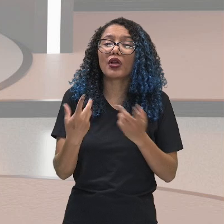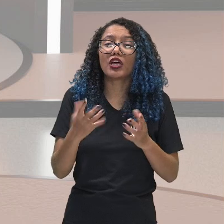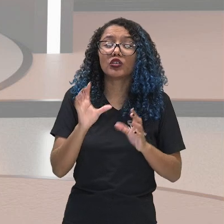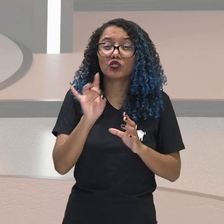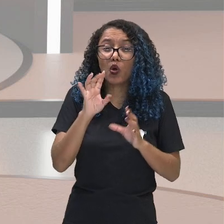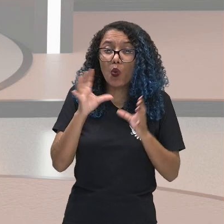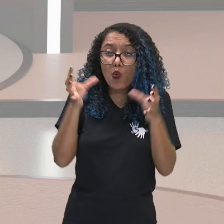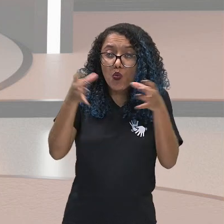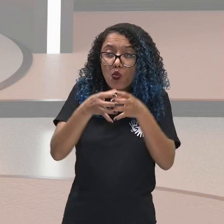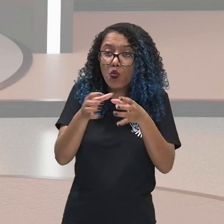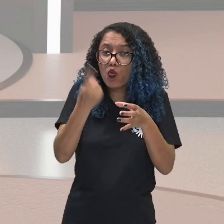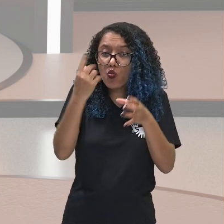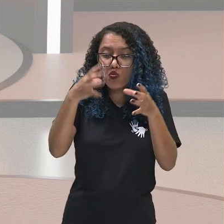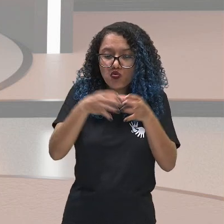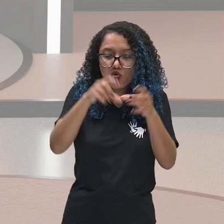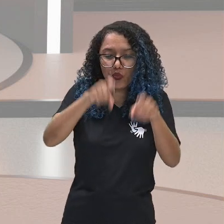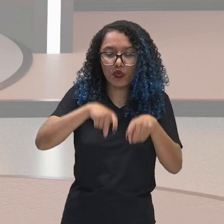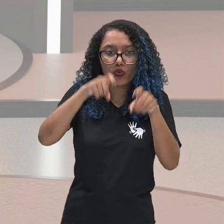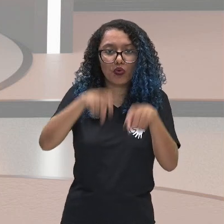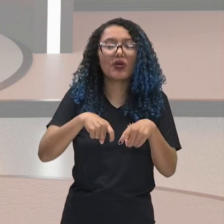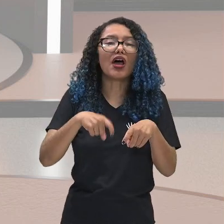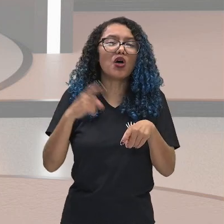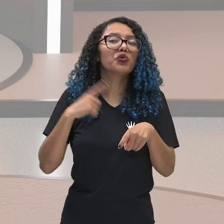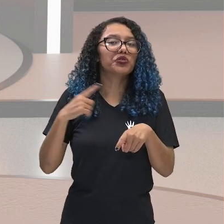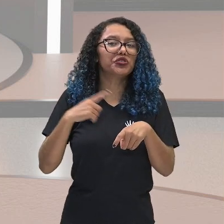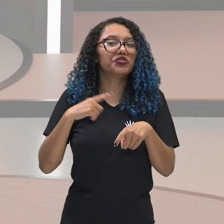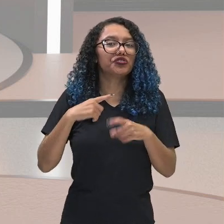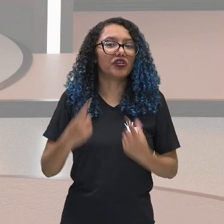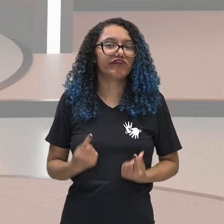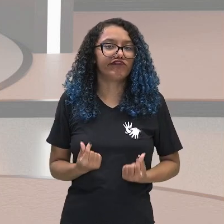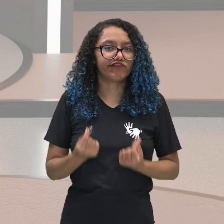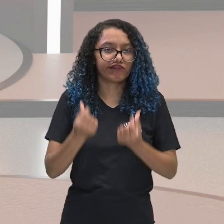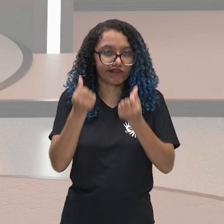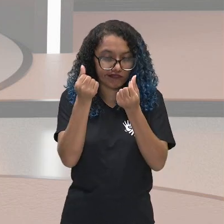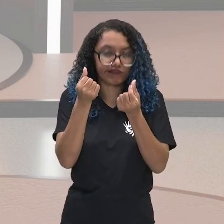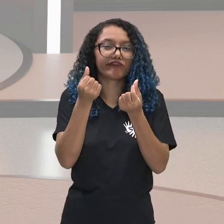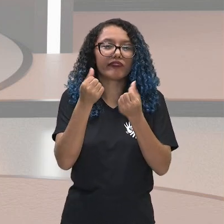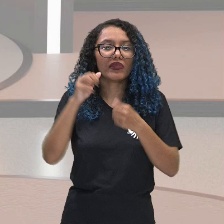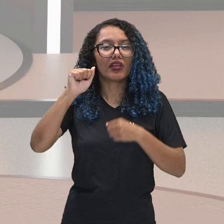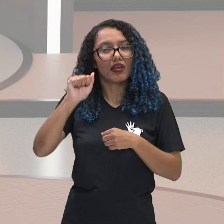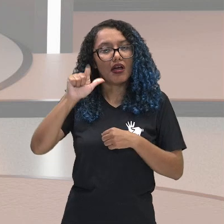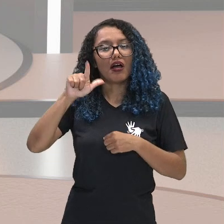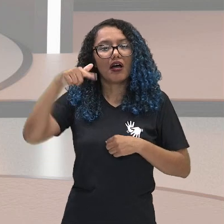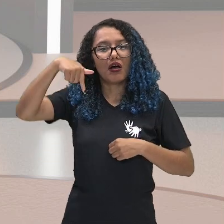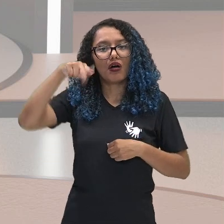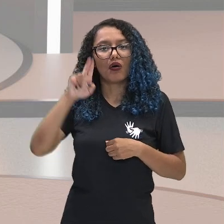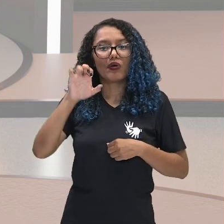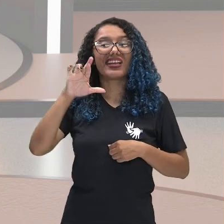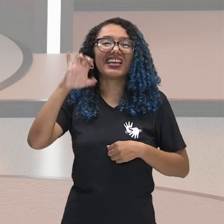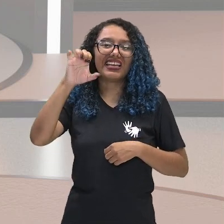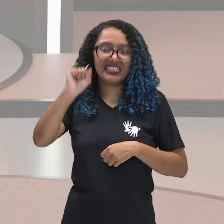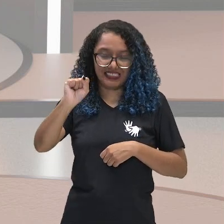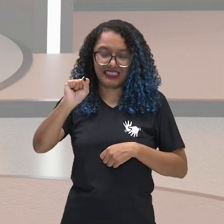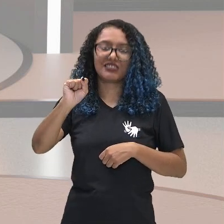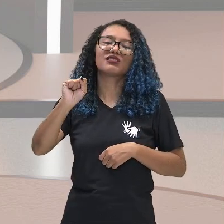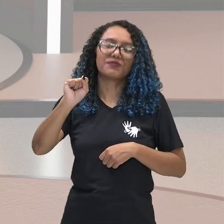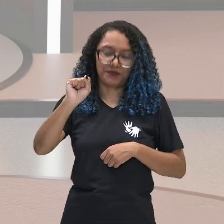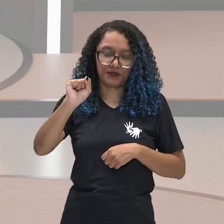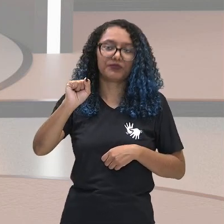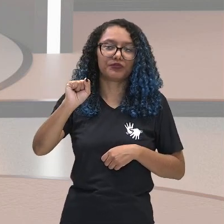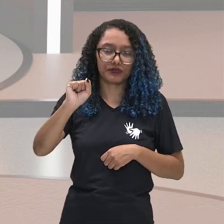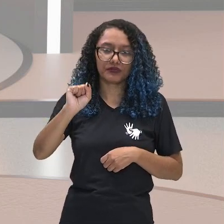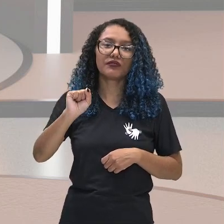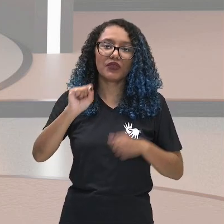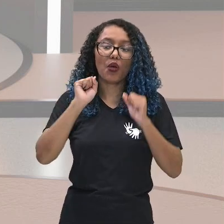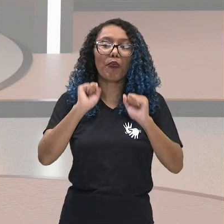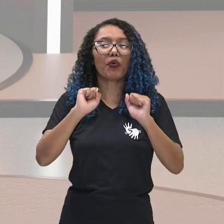que tinha, teoricamente, né, esses tantos, então, aí 150 alqueires. Somente, então, eles poderiam aí, não é